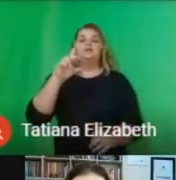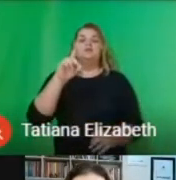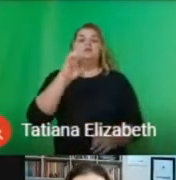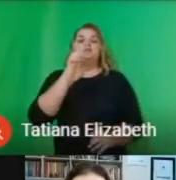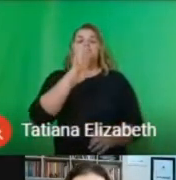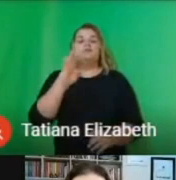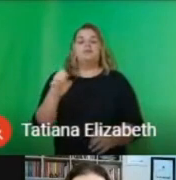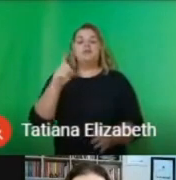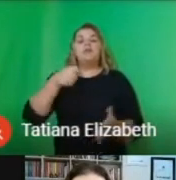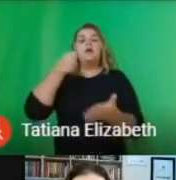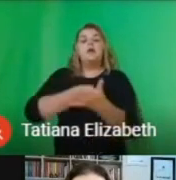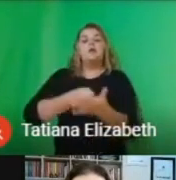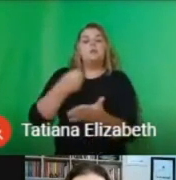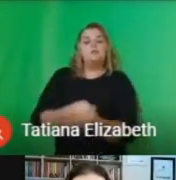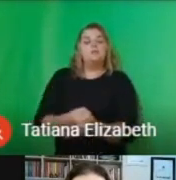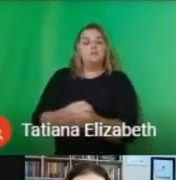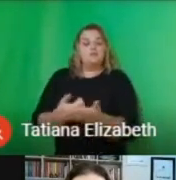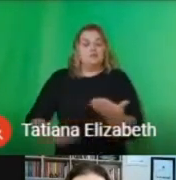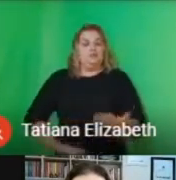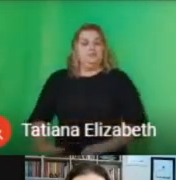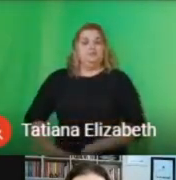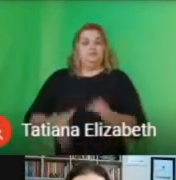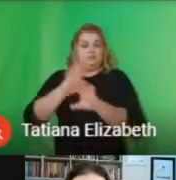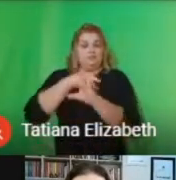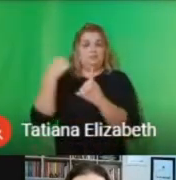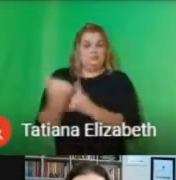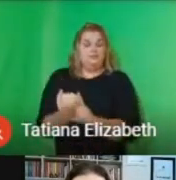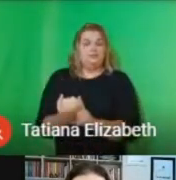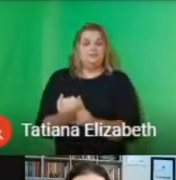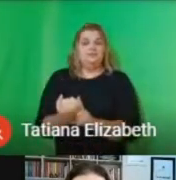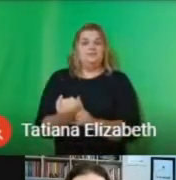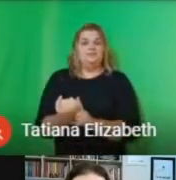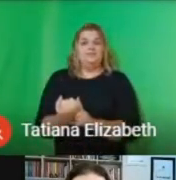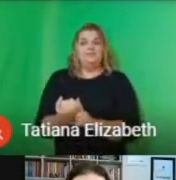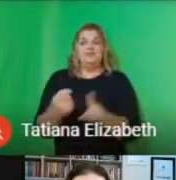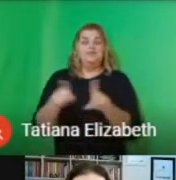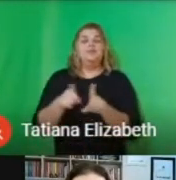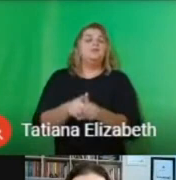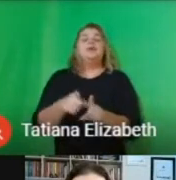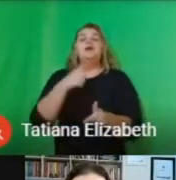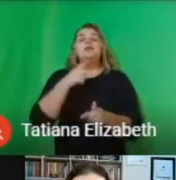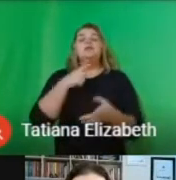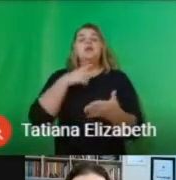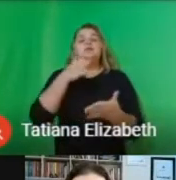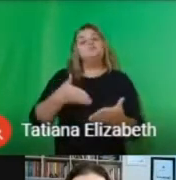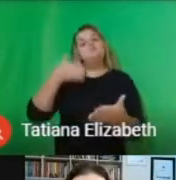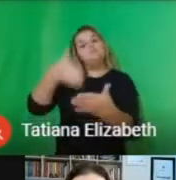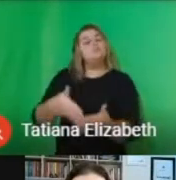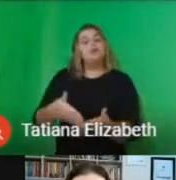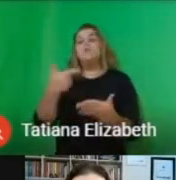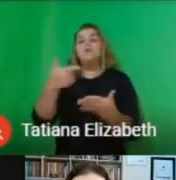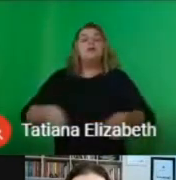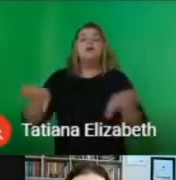luta do serviço social porque é uma luta que é uma forma de enfrentar as desigualdades